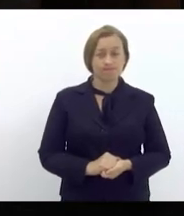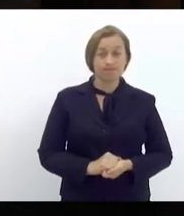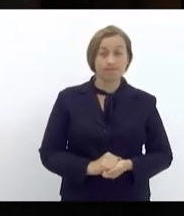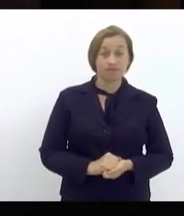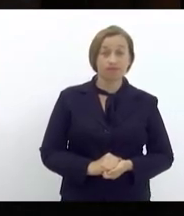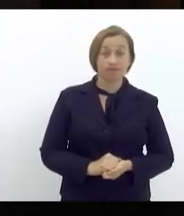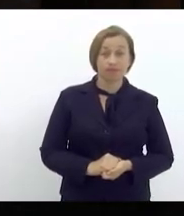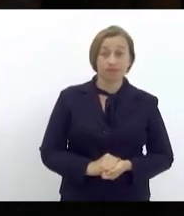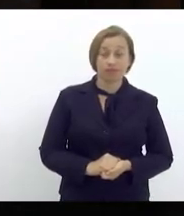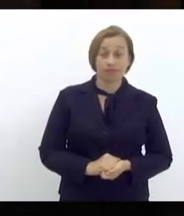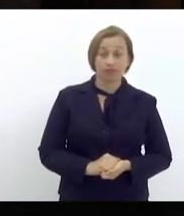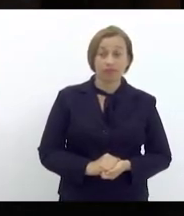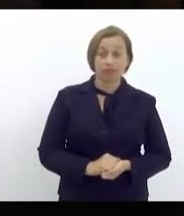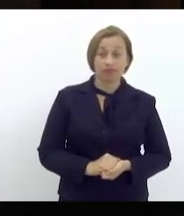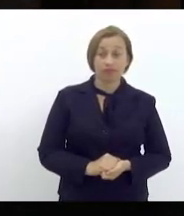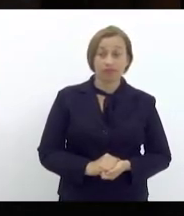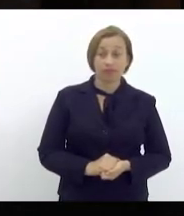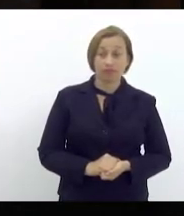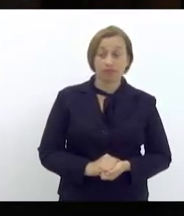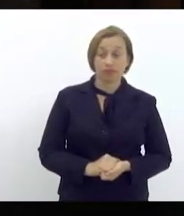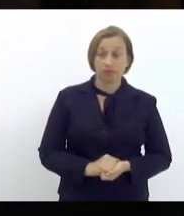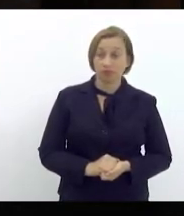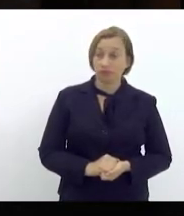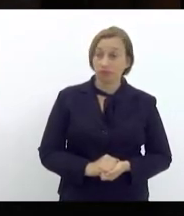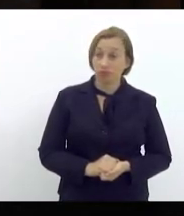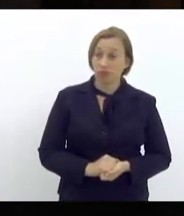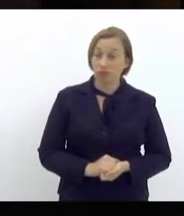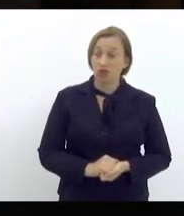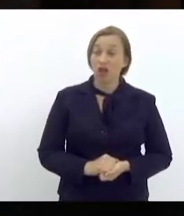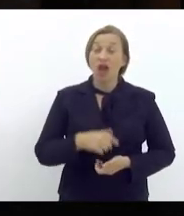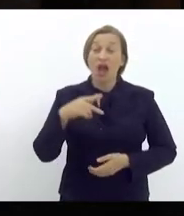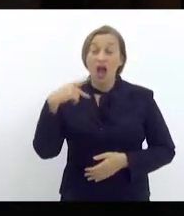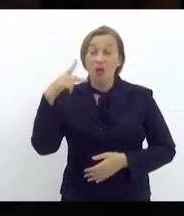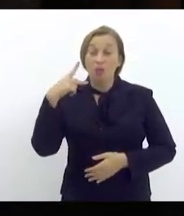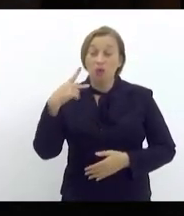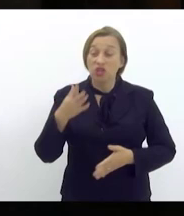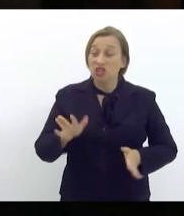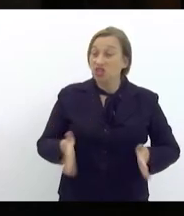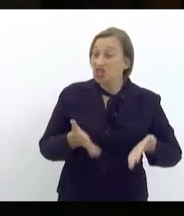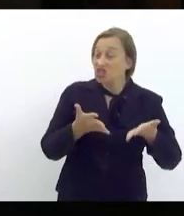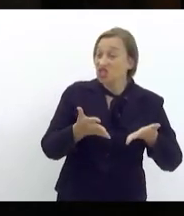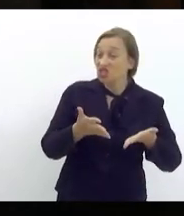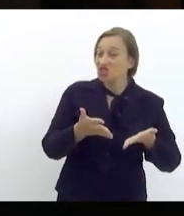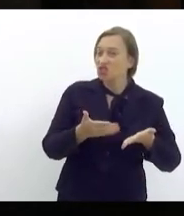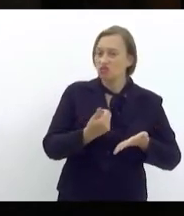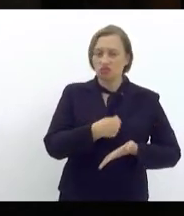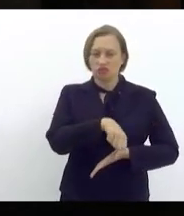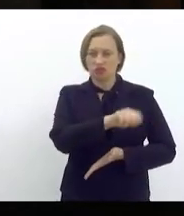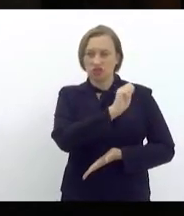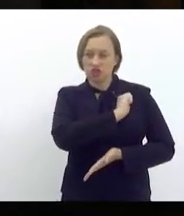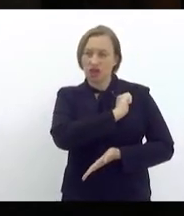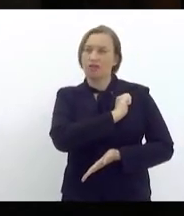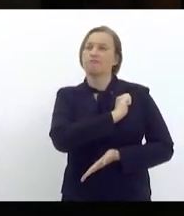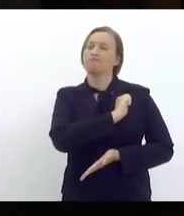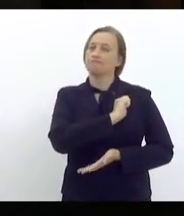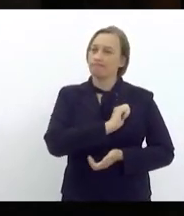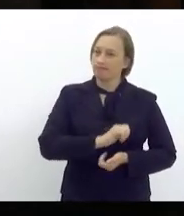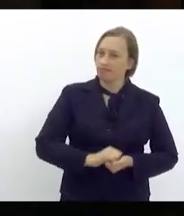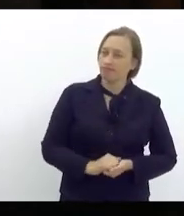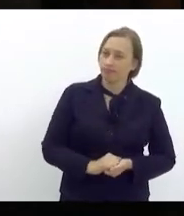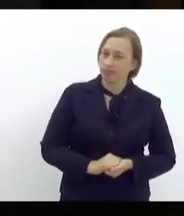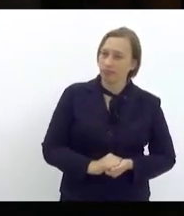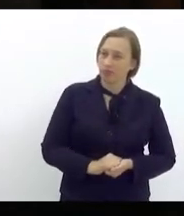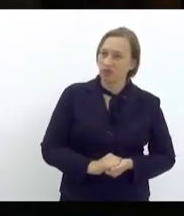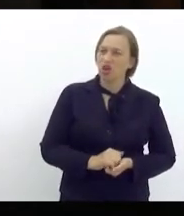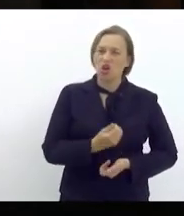caso de colocar uma lupa na LDO sobre a política de incentivos fiscais porque só nesse ano a renúncia